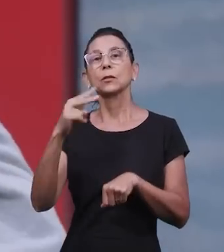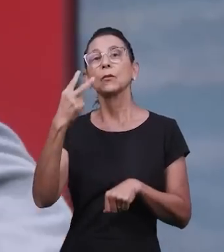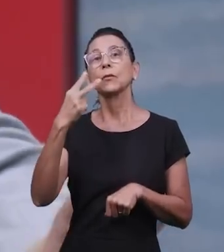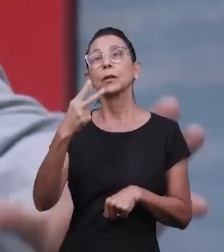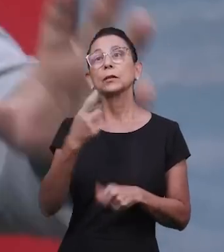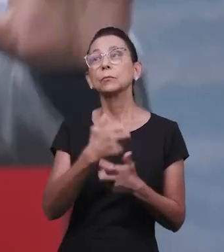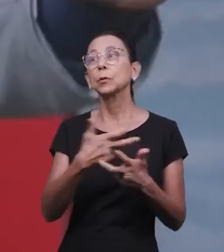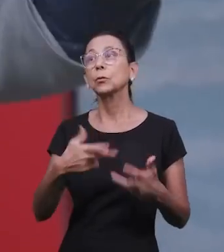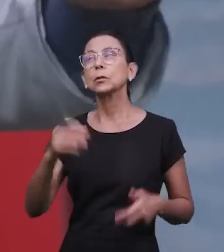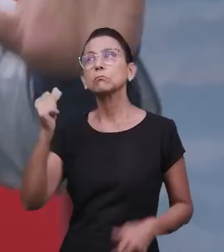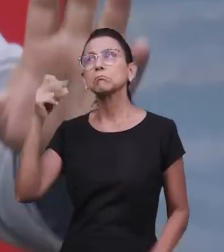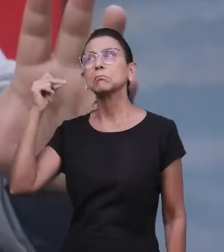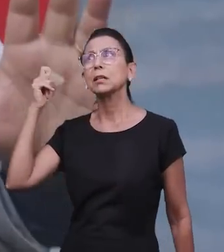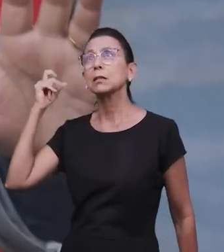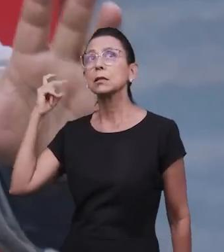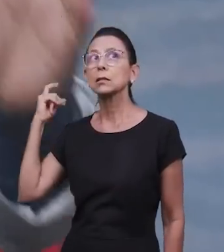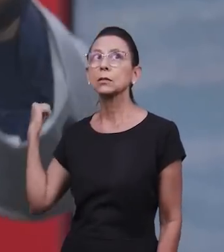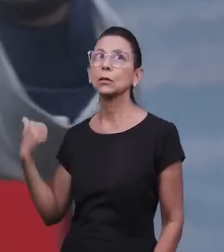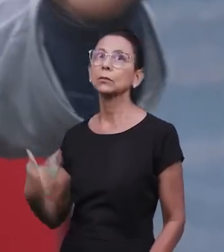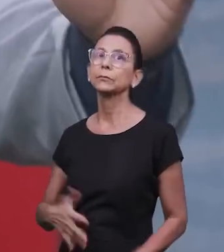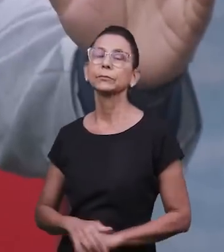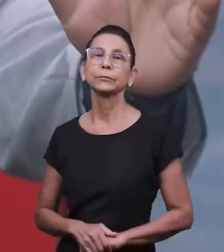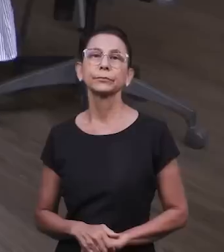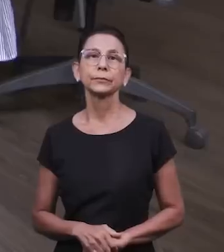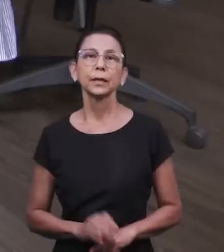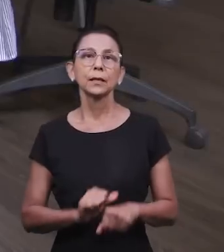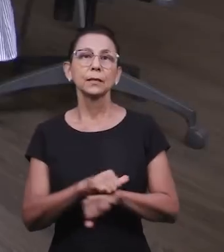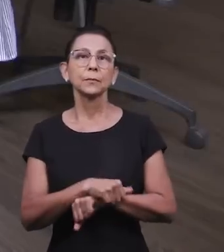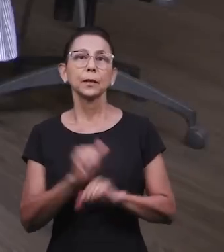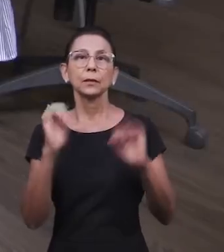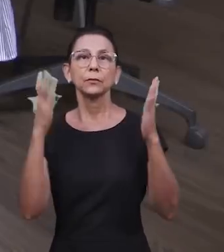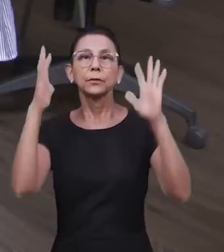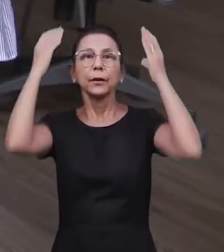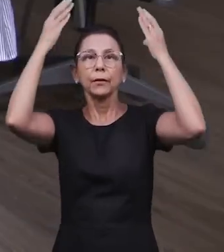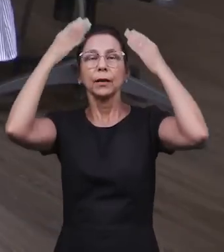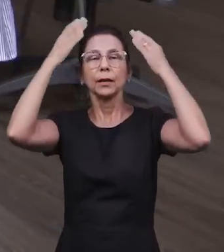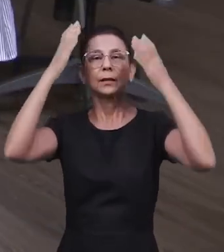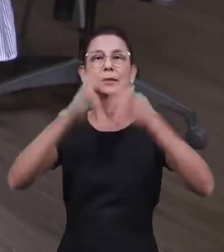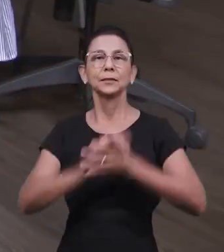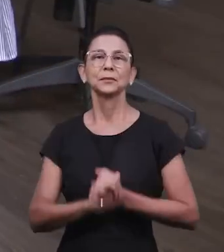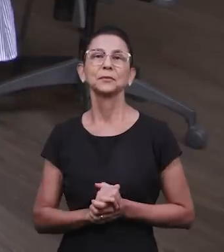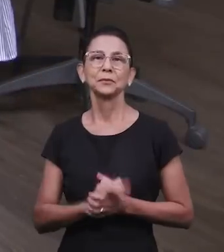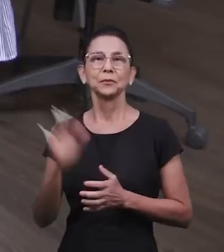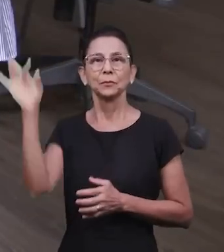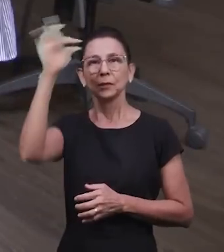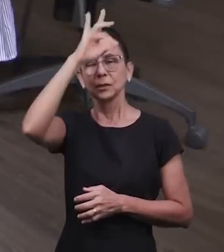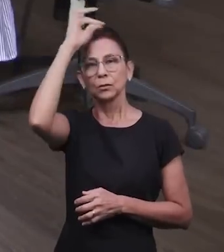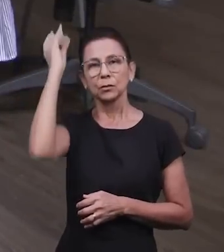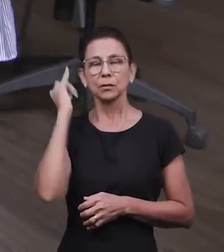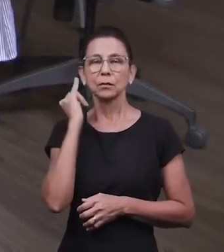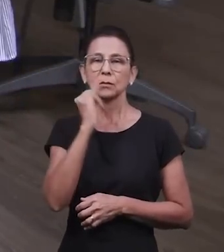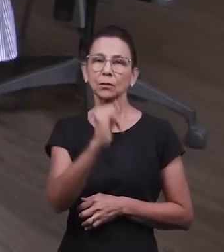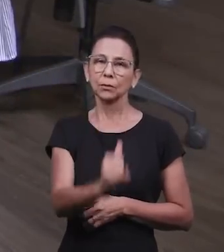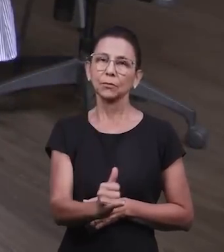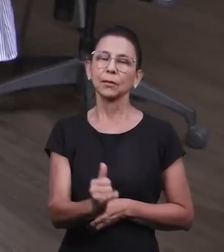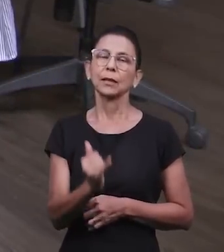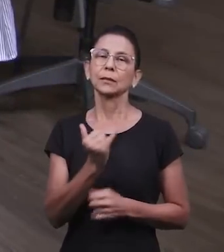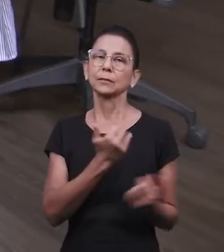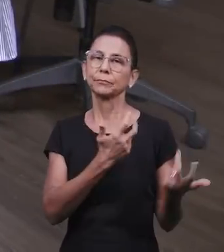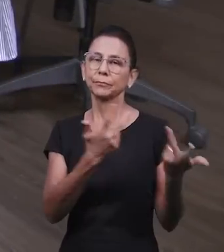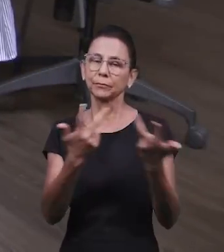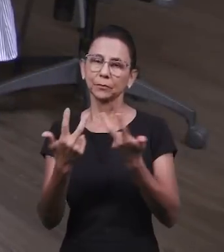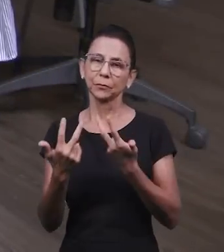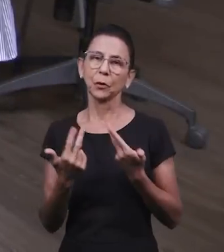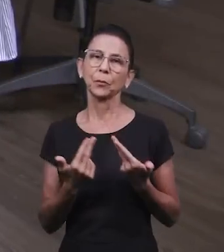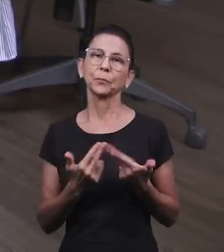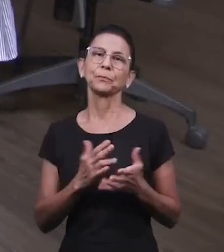coisa que já passou, o seminário que você viu. Elas estão vendo Viva ao Rei. E o poder do Espírito Santo de falar igualmente como falou ao seu coração e está